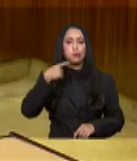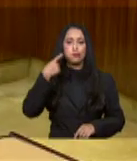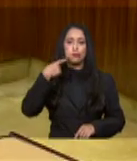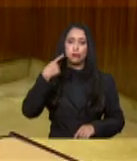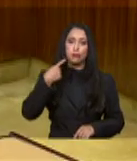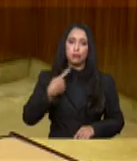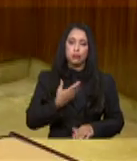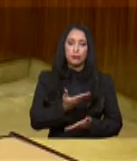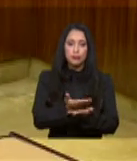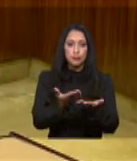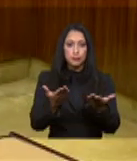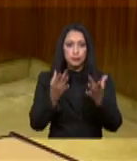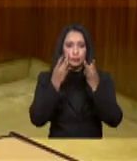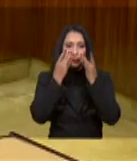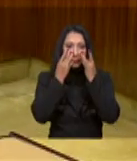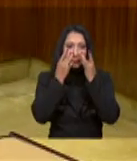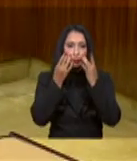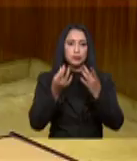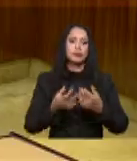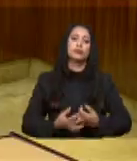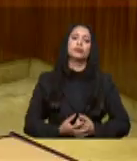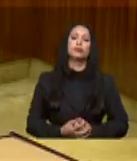e advogadas aqui presentes,